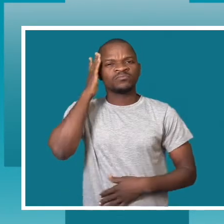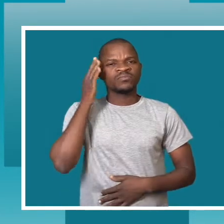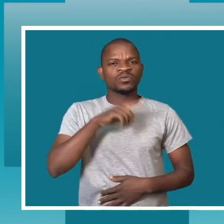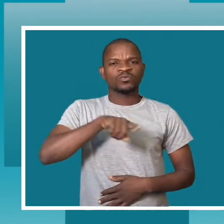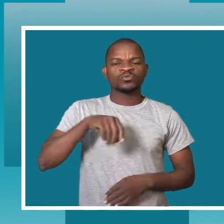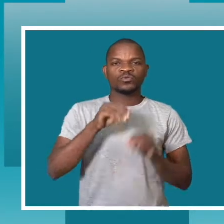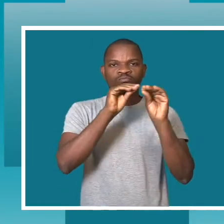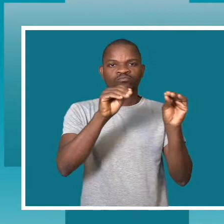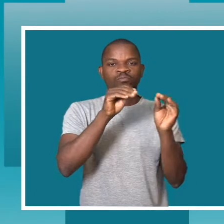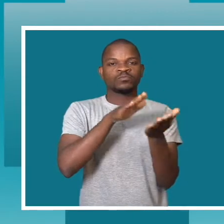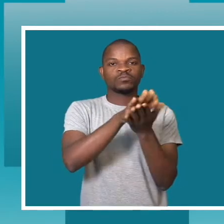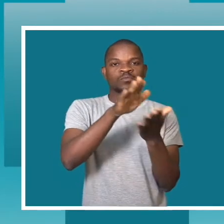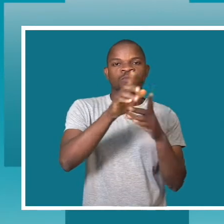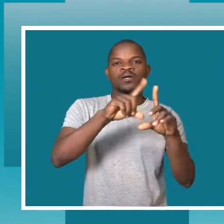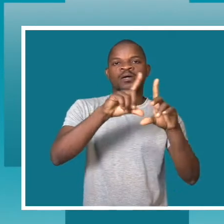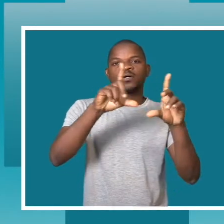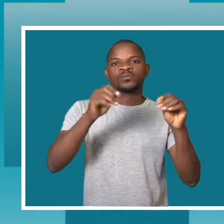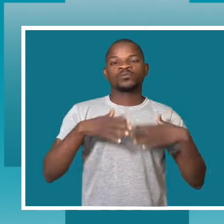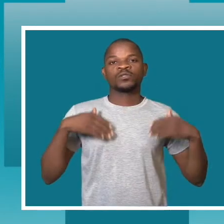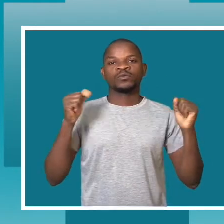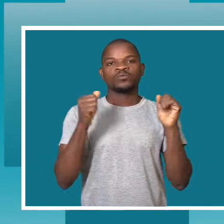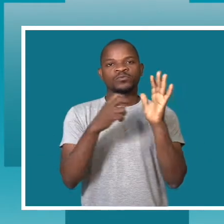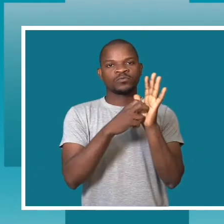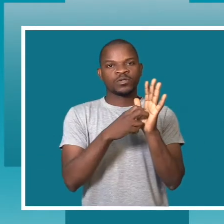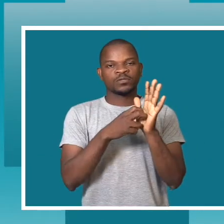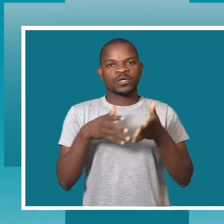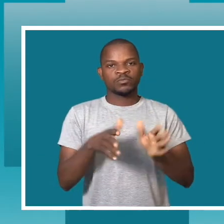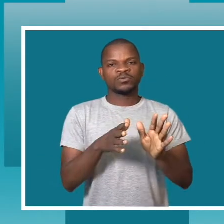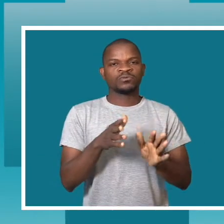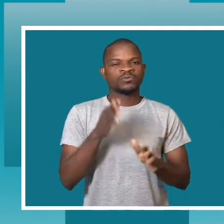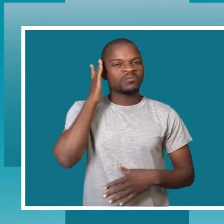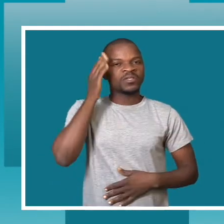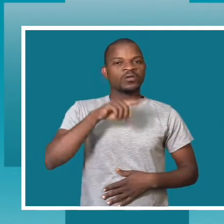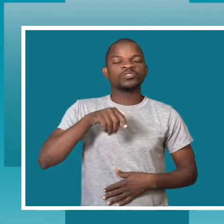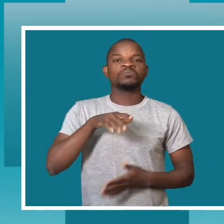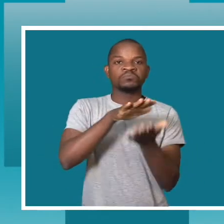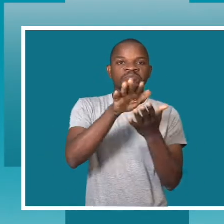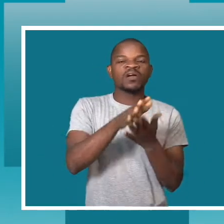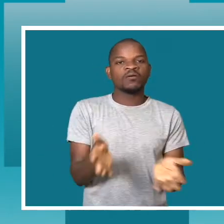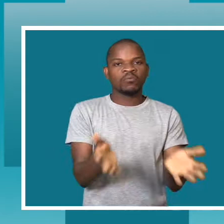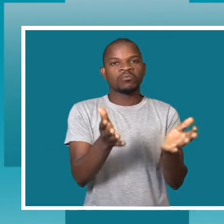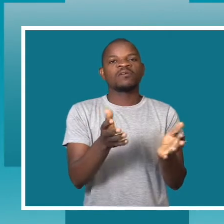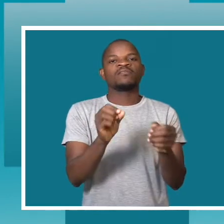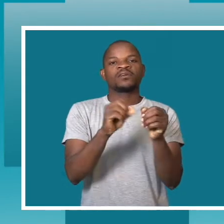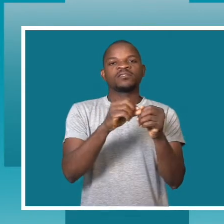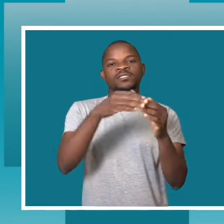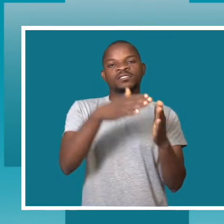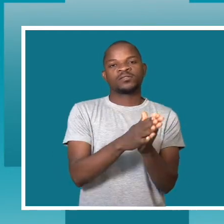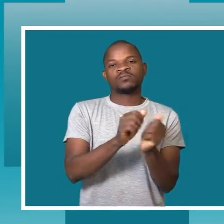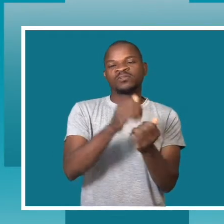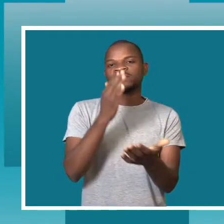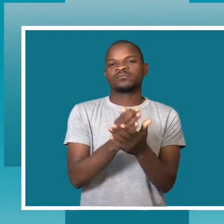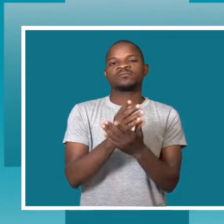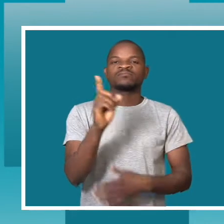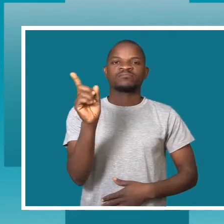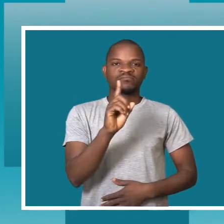saúde sexual e reprodutiva estamos a contribuir para que os adolescentes e jovens possam fazer mais sexo, mas não é exatamente isso.